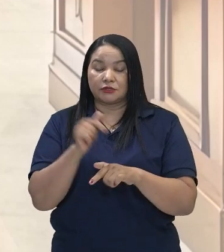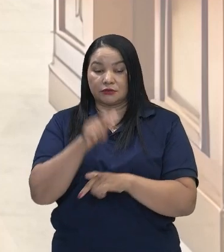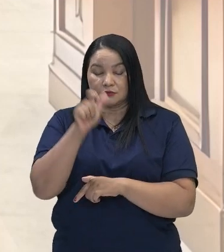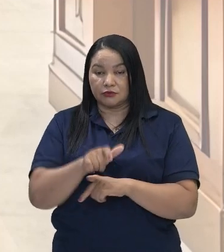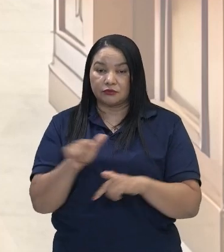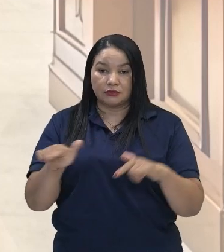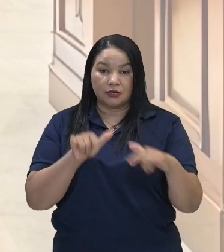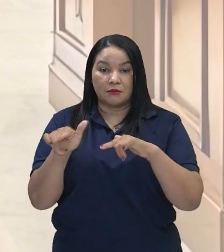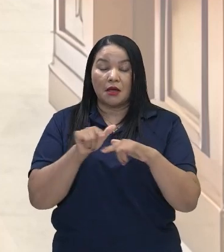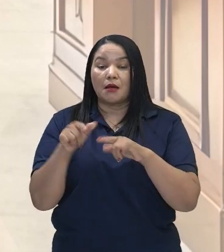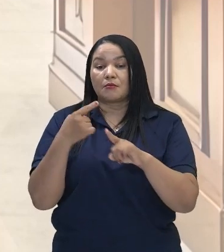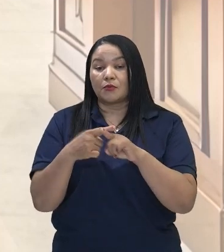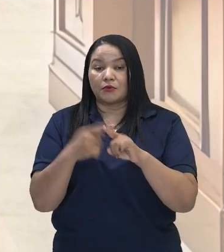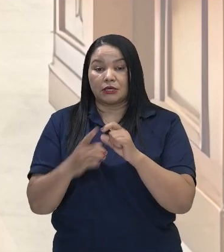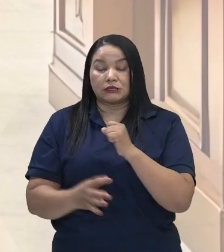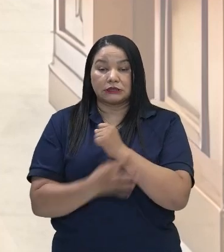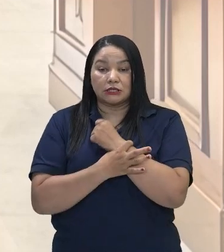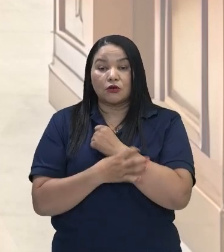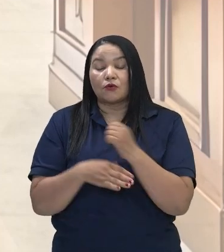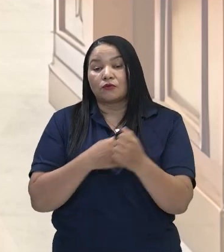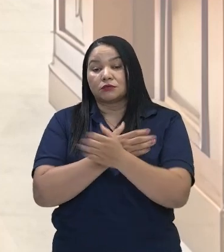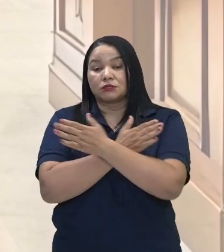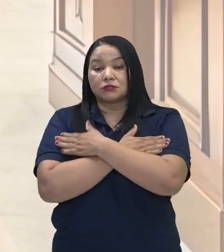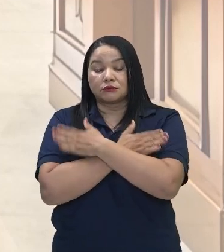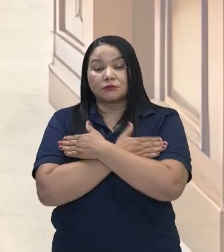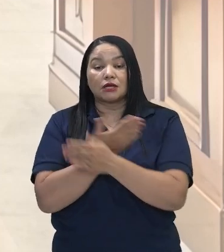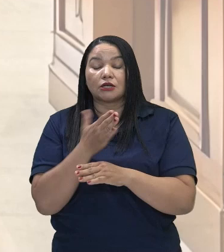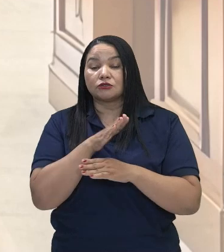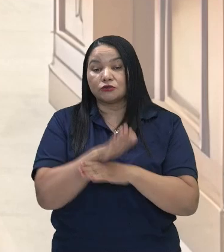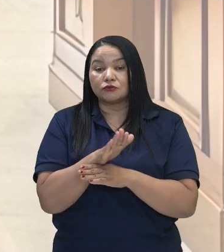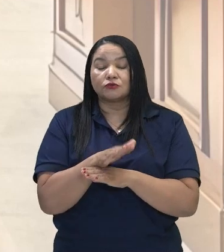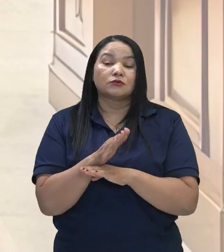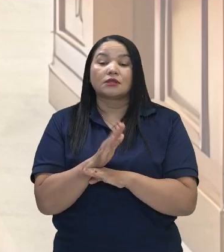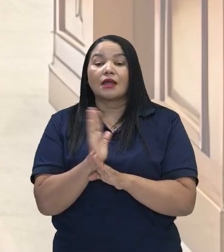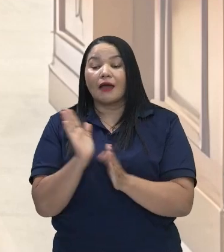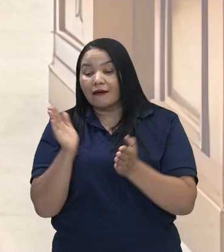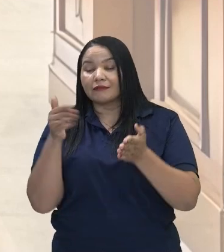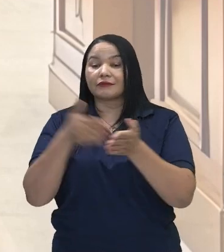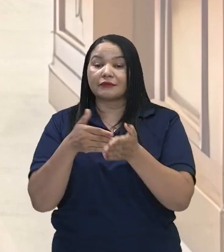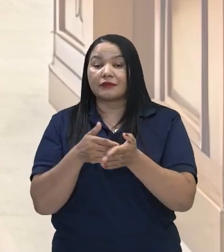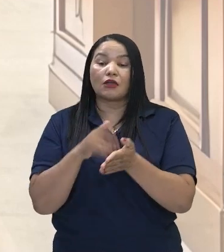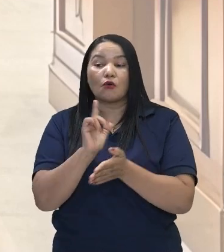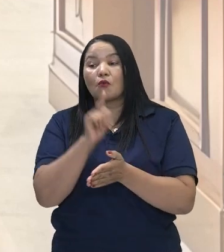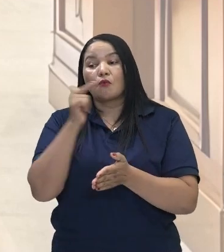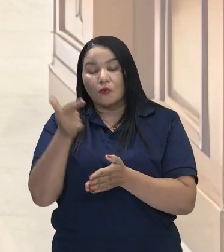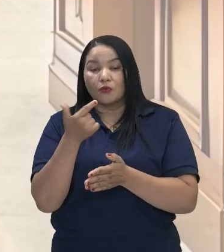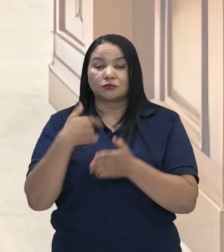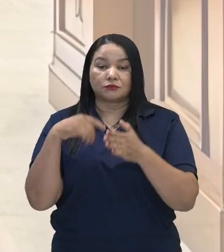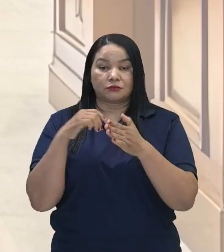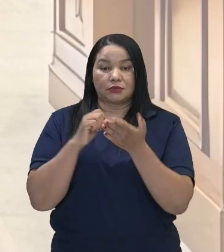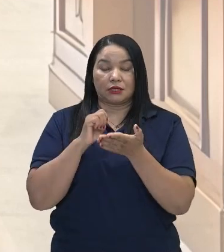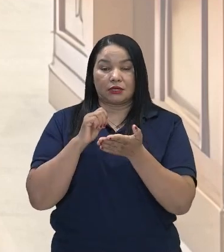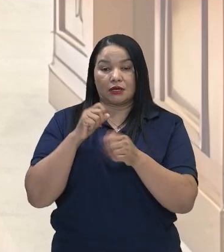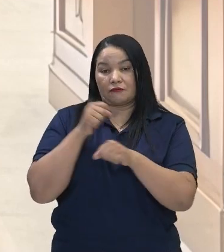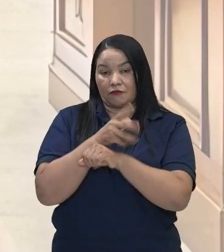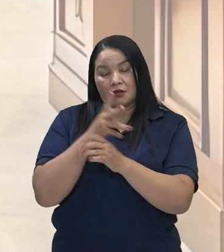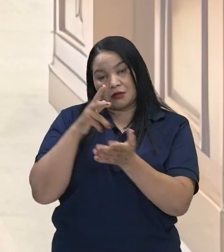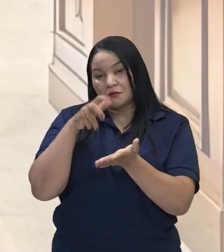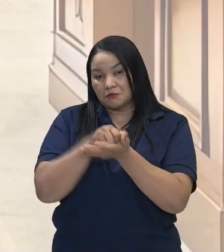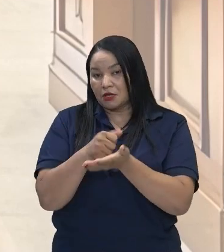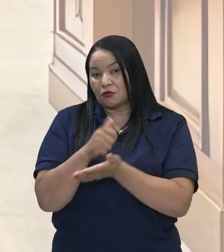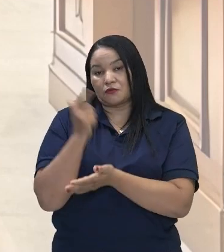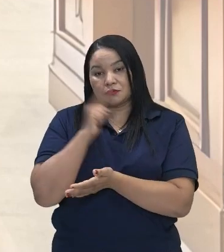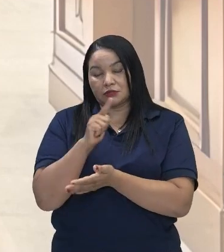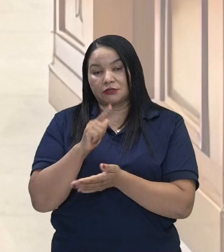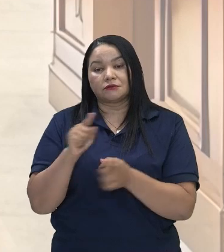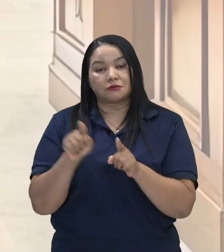porque é esse seguro-desemprego que vai dar fortalecer as suas finanças para ele conseguir um emprego novamente. Por isso a importância